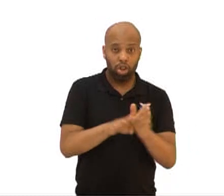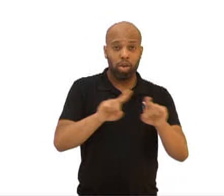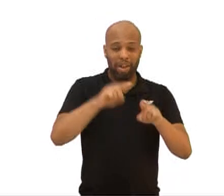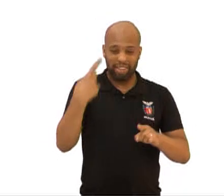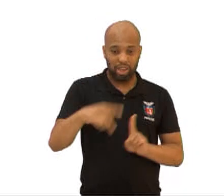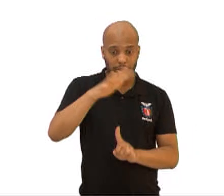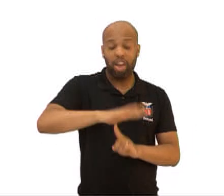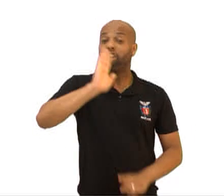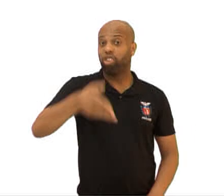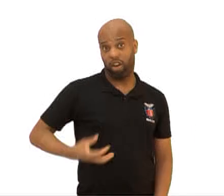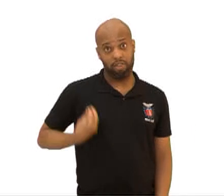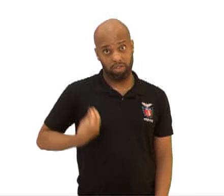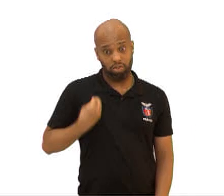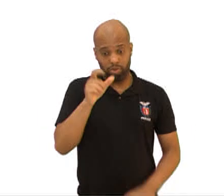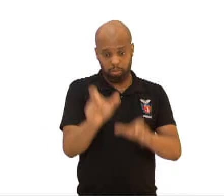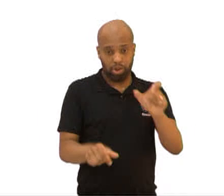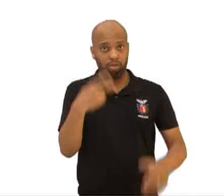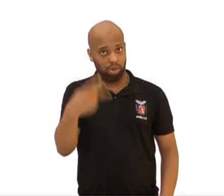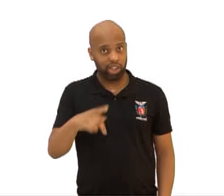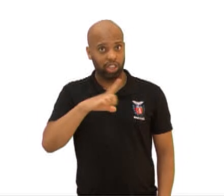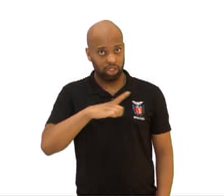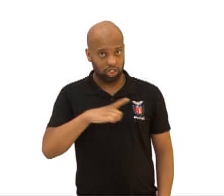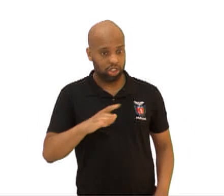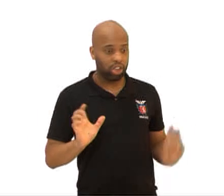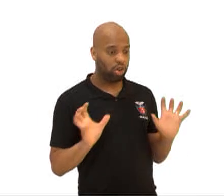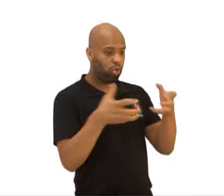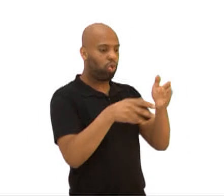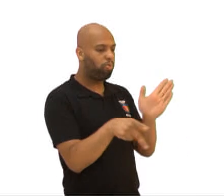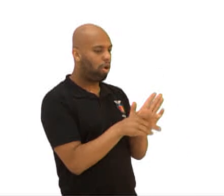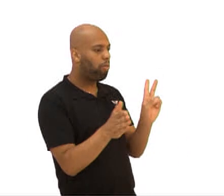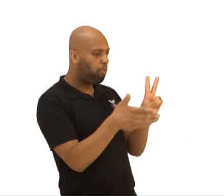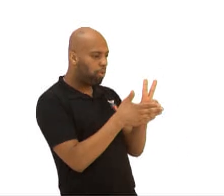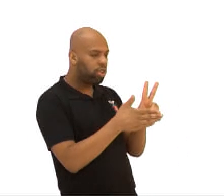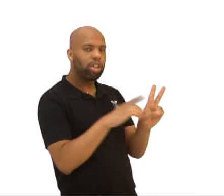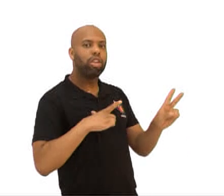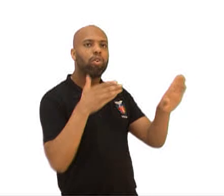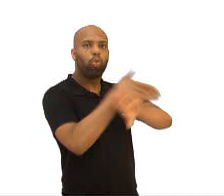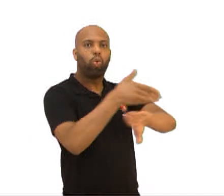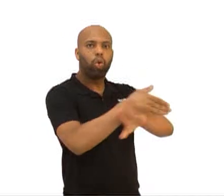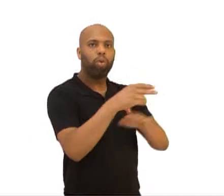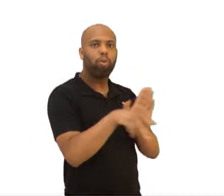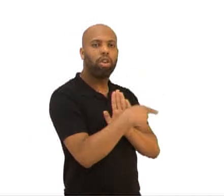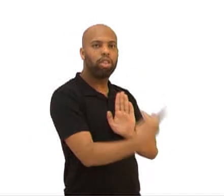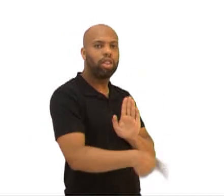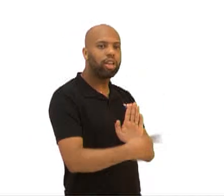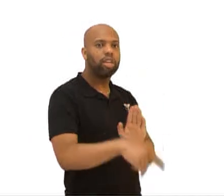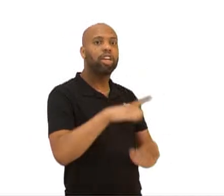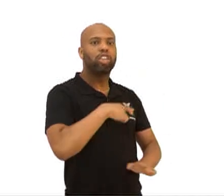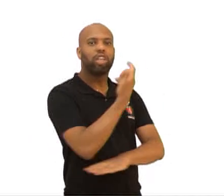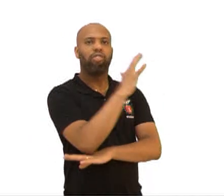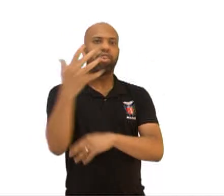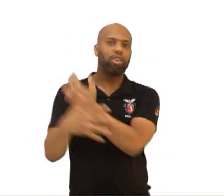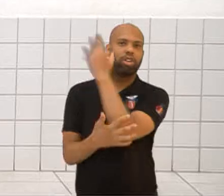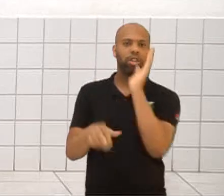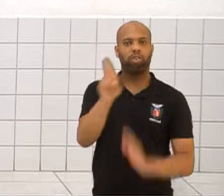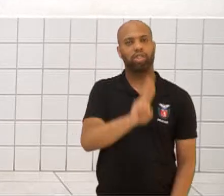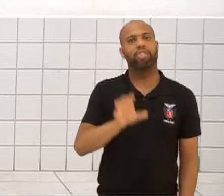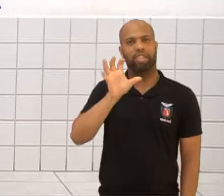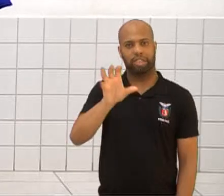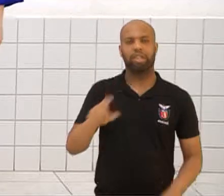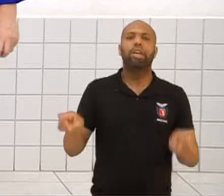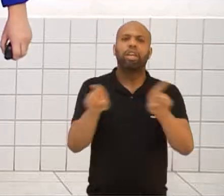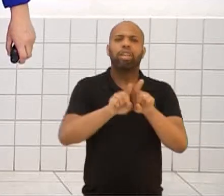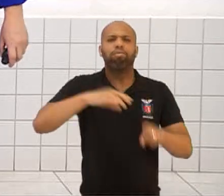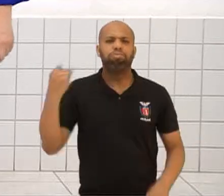estas características de vegetação. Então, os nativos indígenas ocupavam o estado com essa distribuição da vegetação, né, professor? Isso, e uma grande